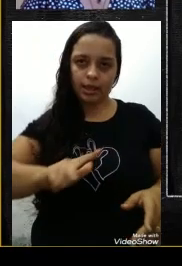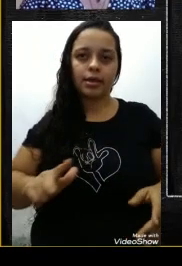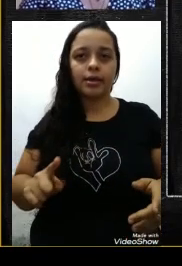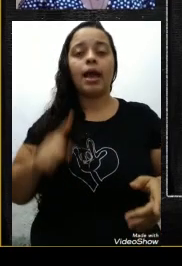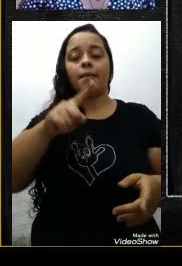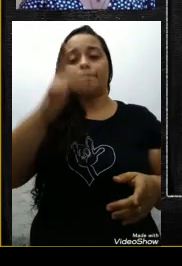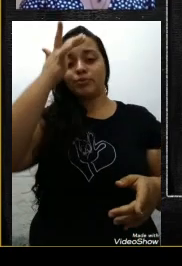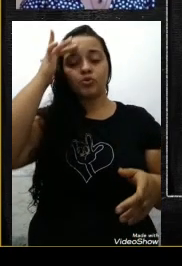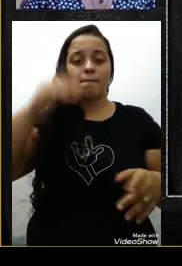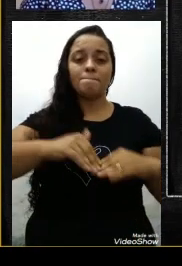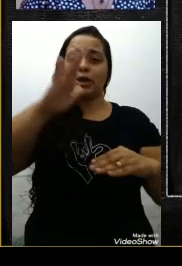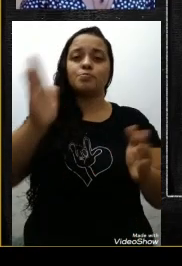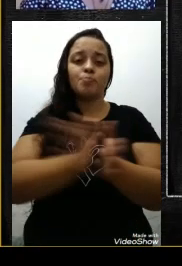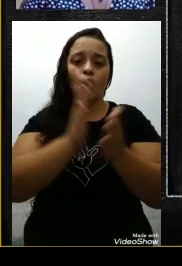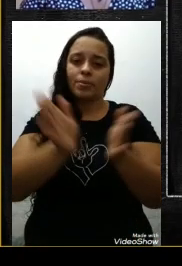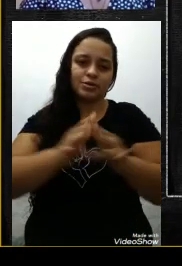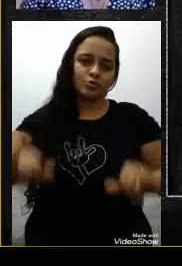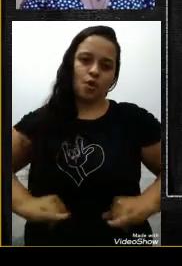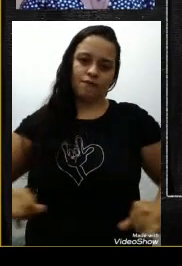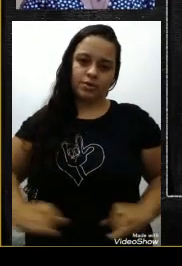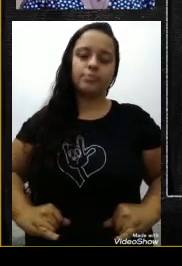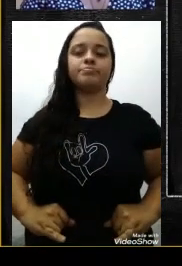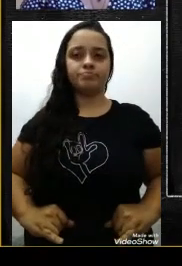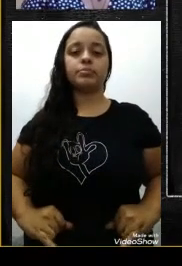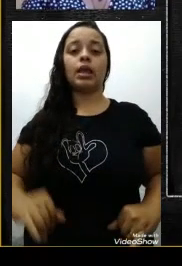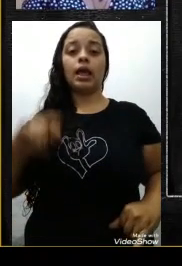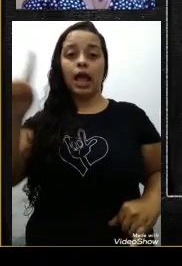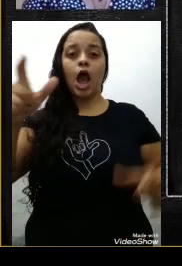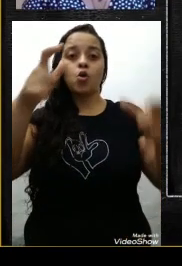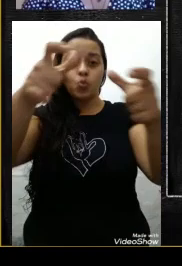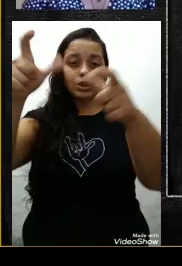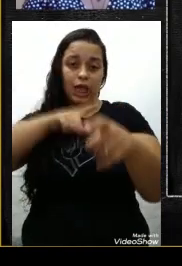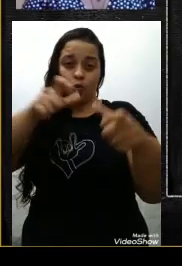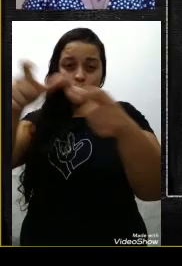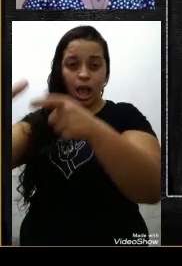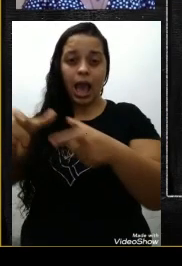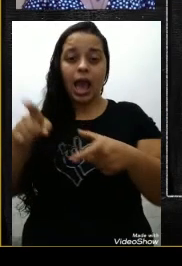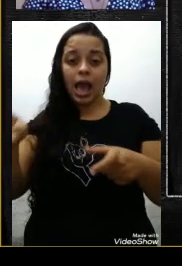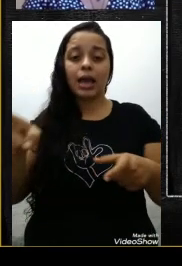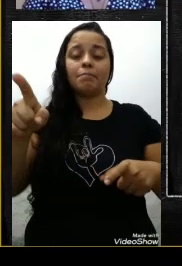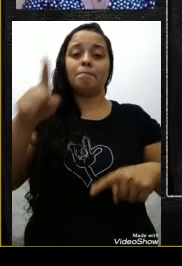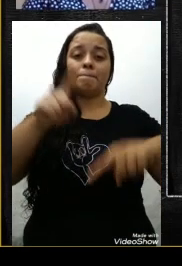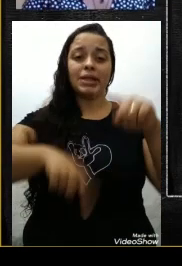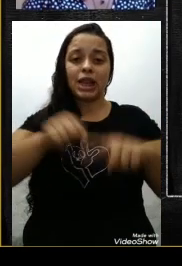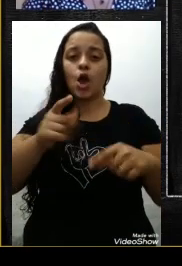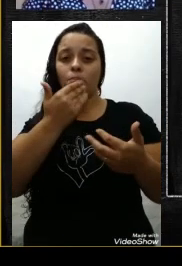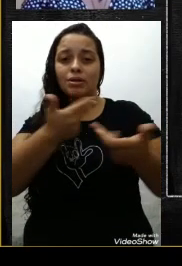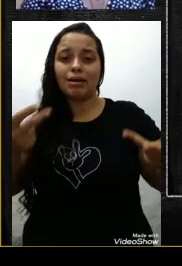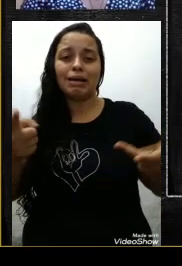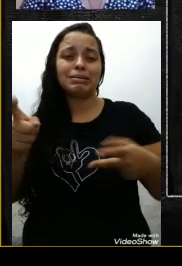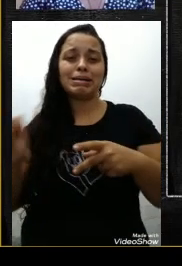pobres. E muitas cidades, realmente, o preço dos produtos vai aumentar muito, a gente vai ter uma